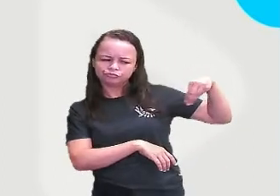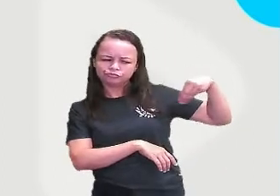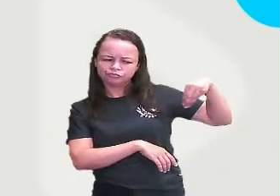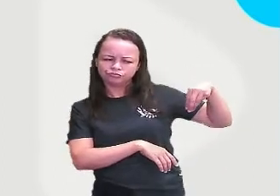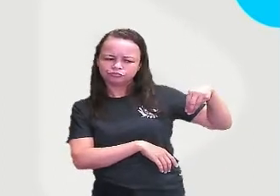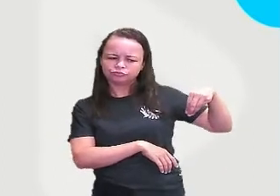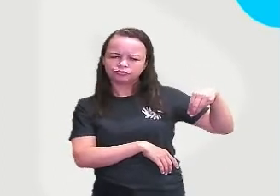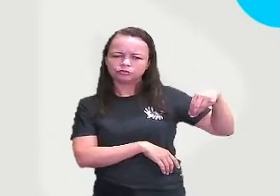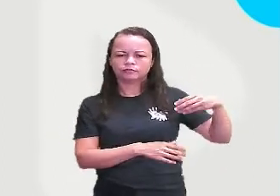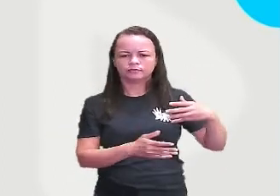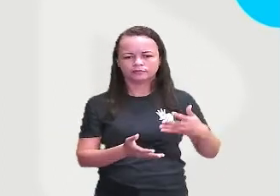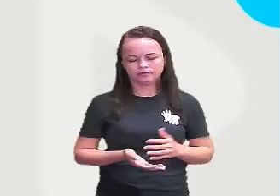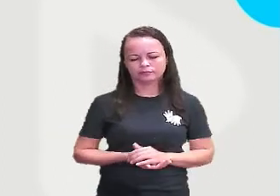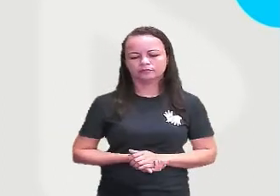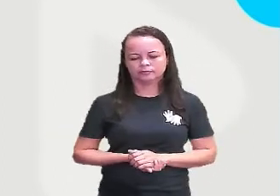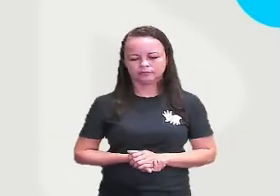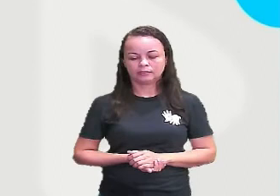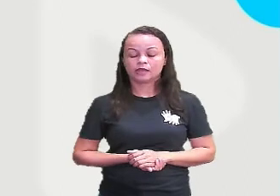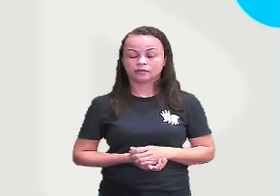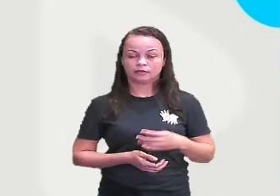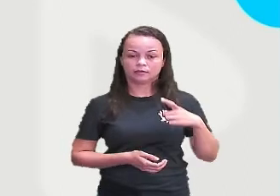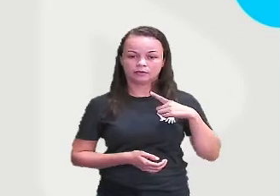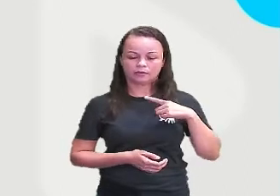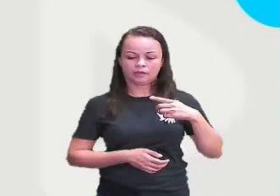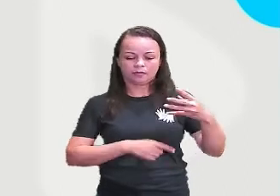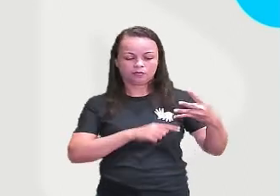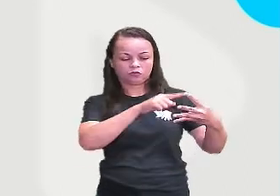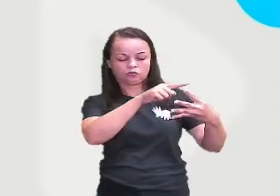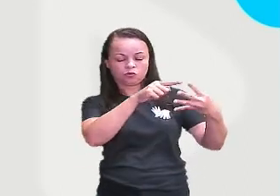nós temos quatro